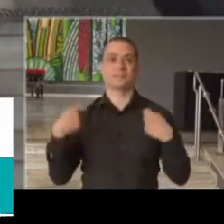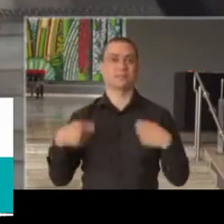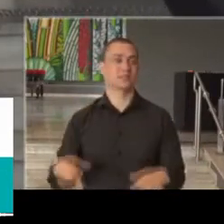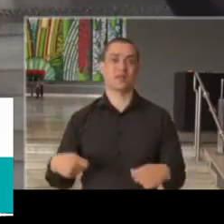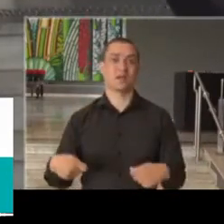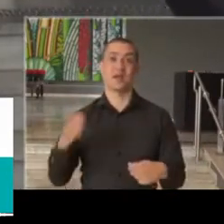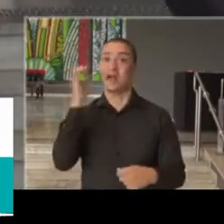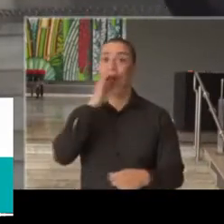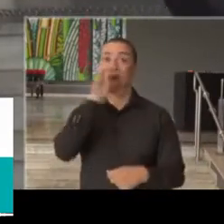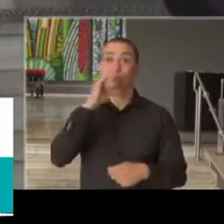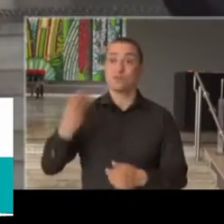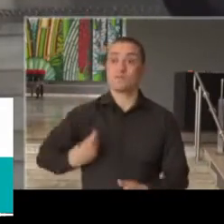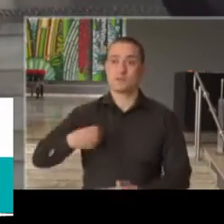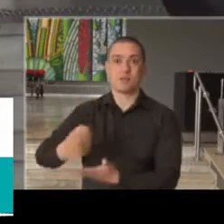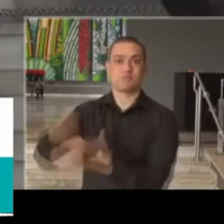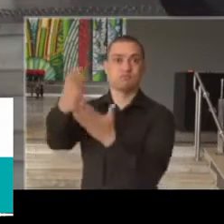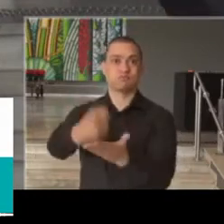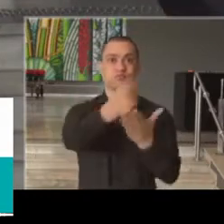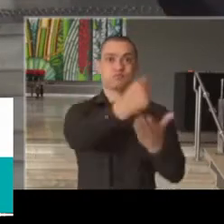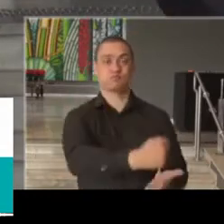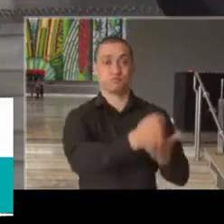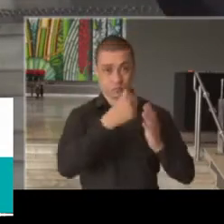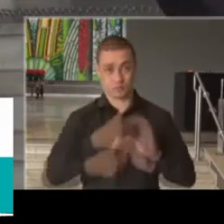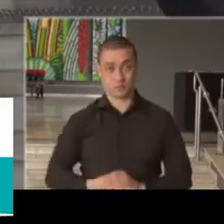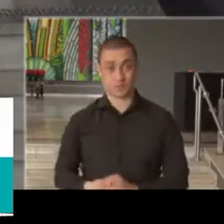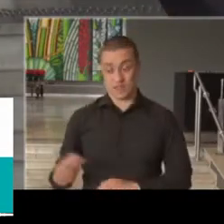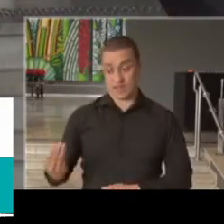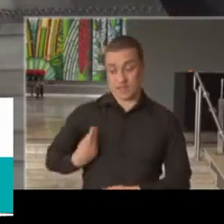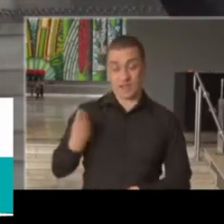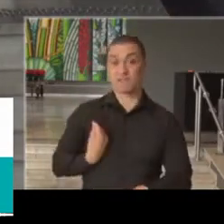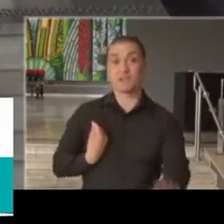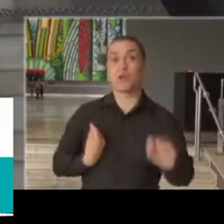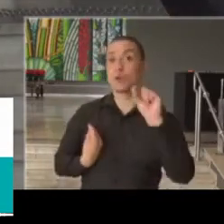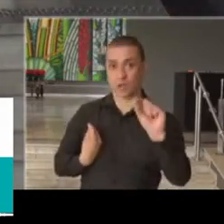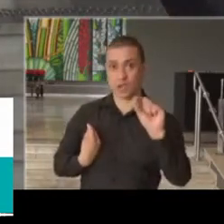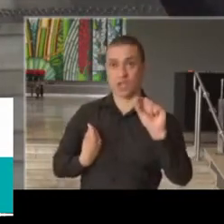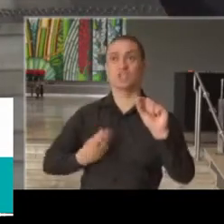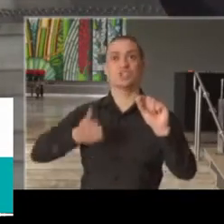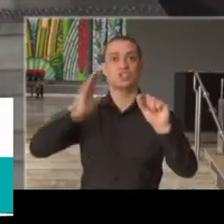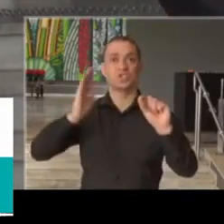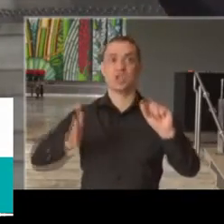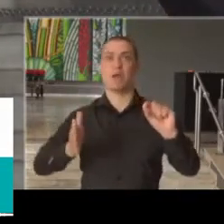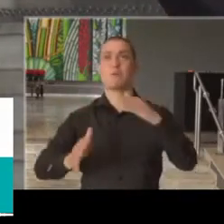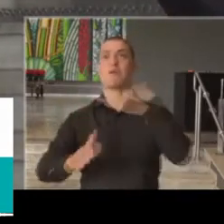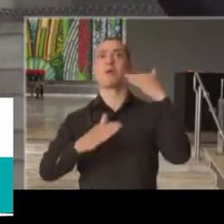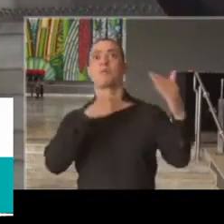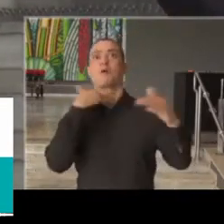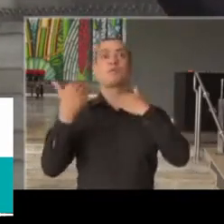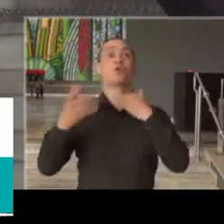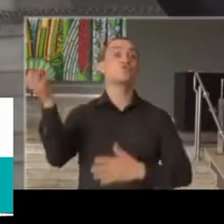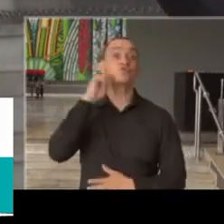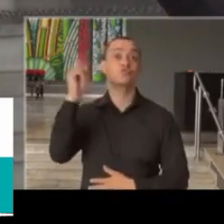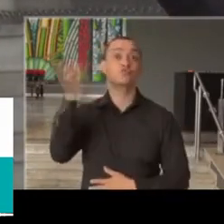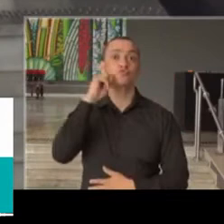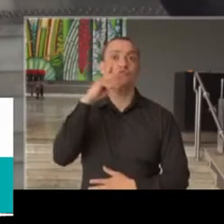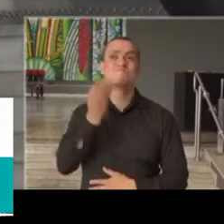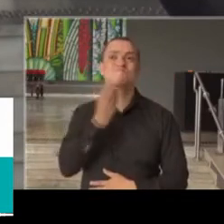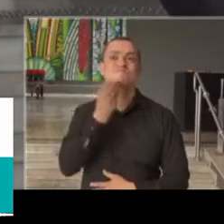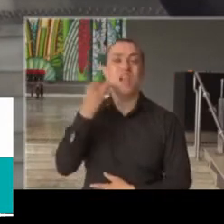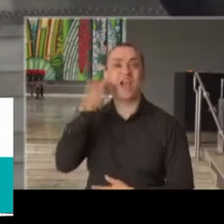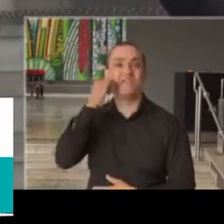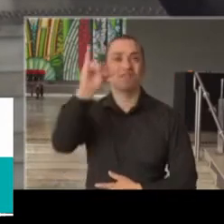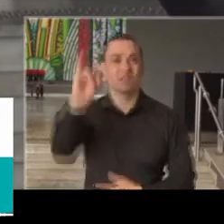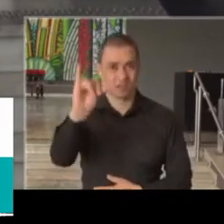de salvarmos vidas. Vidas que, como disse, estão sendo levadas e poderiam ser